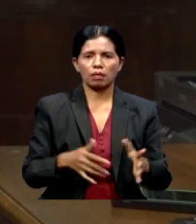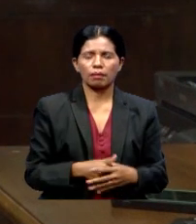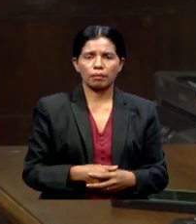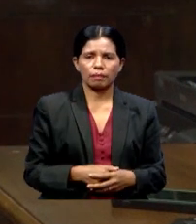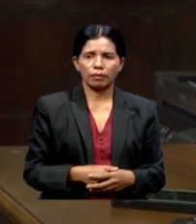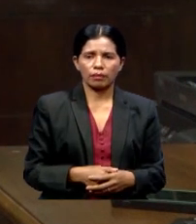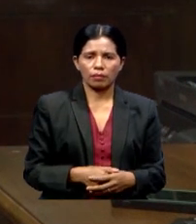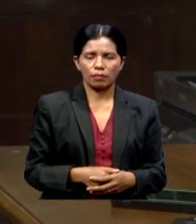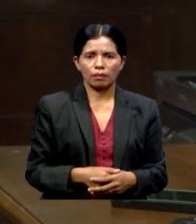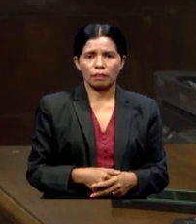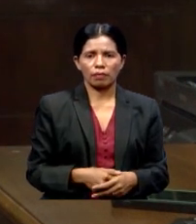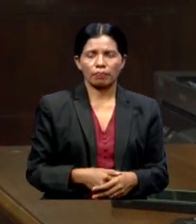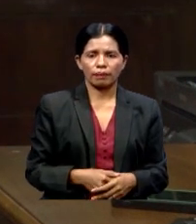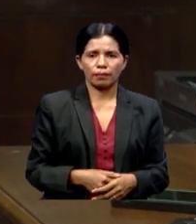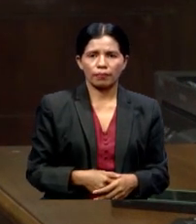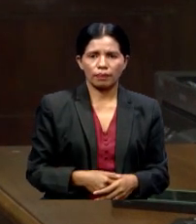quase que ia